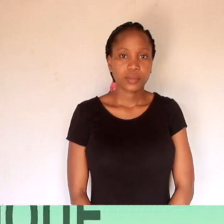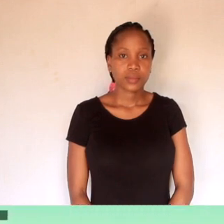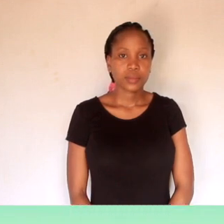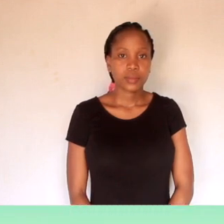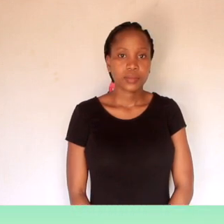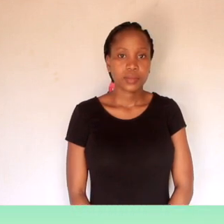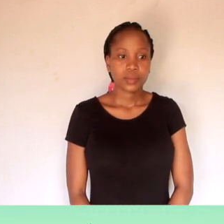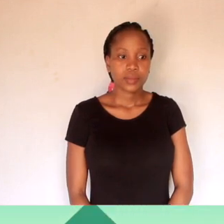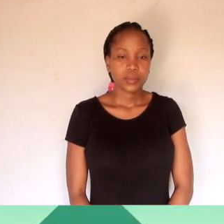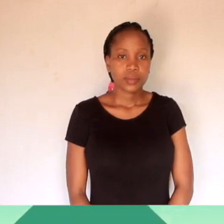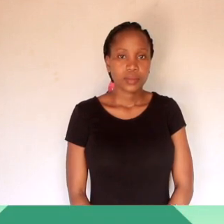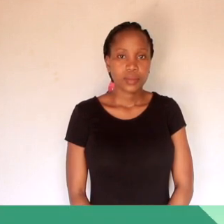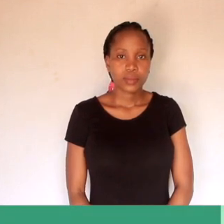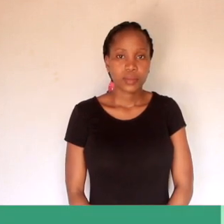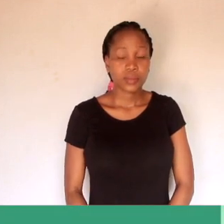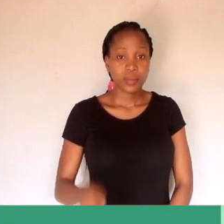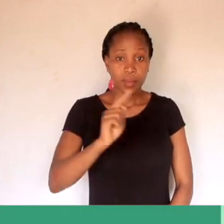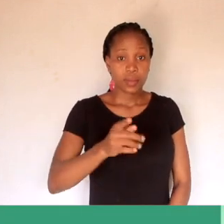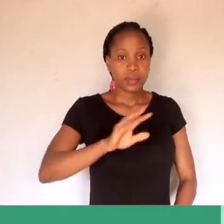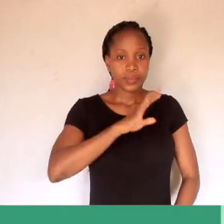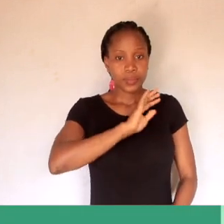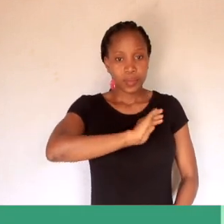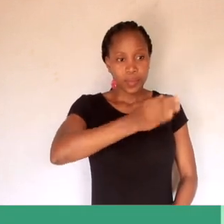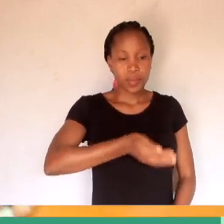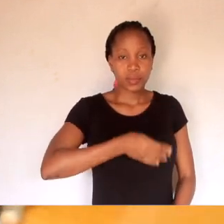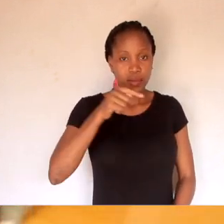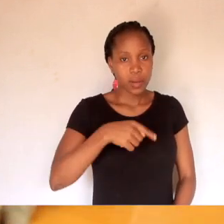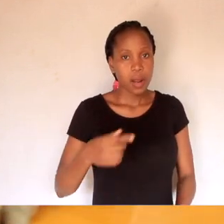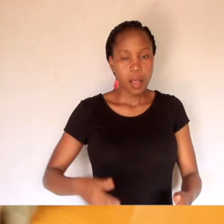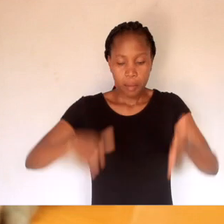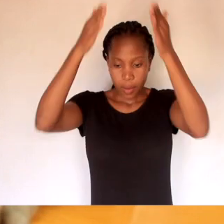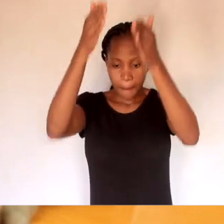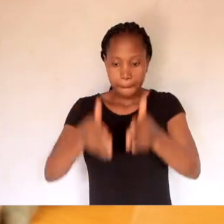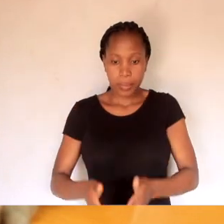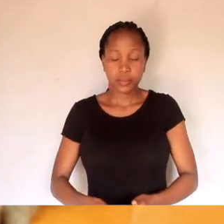child. A Má Graça, particularmente, ela pessoalmente estava muito empenhada,